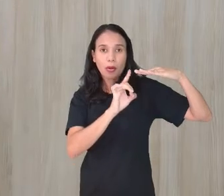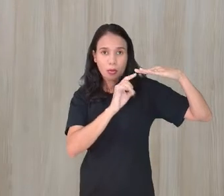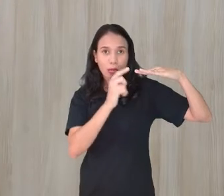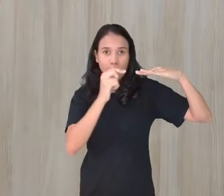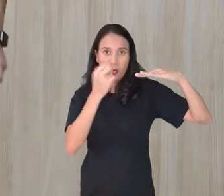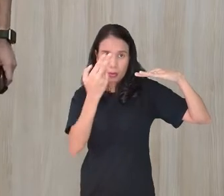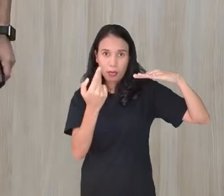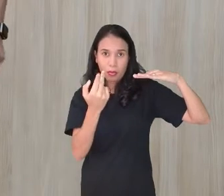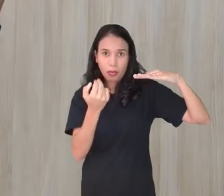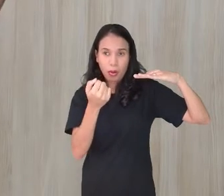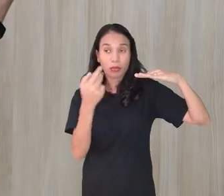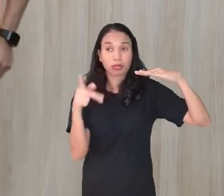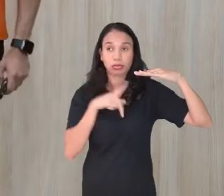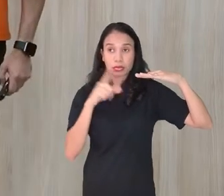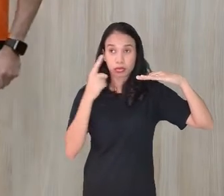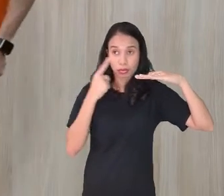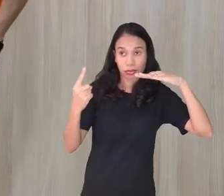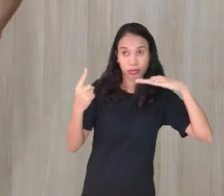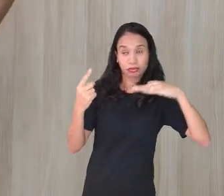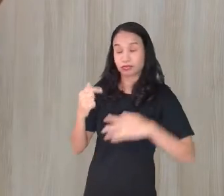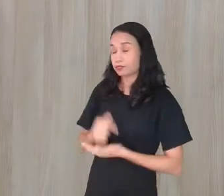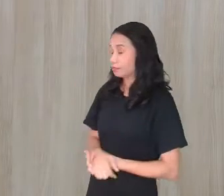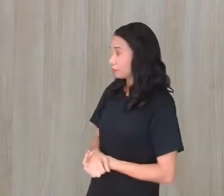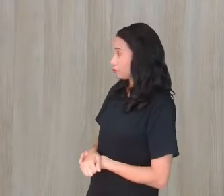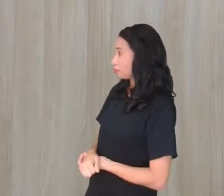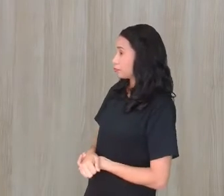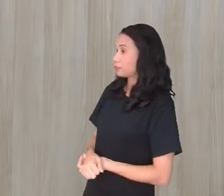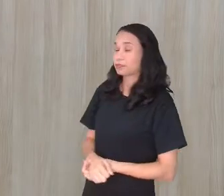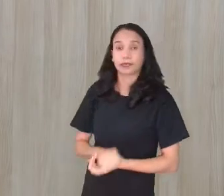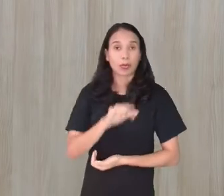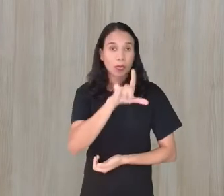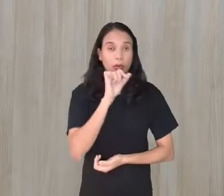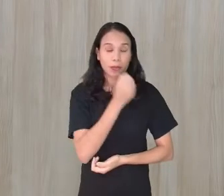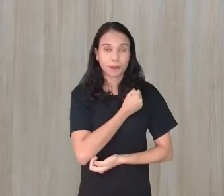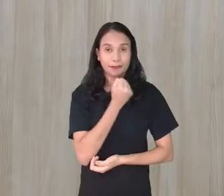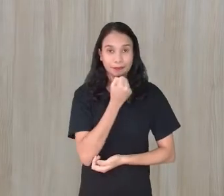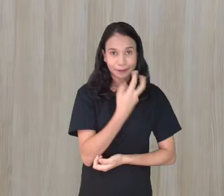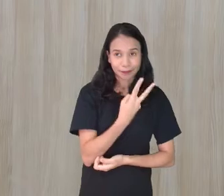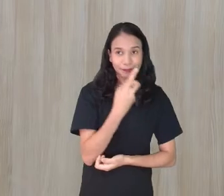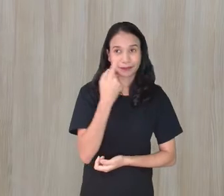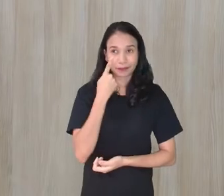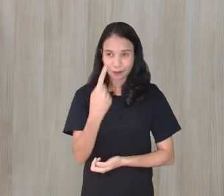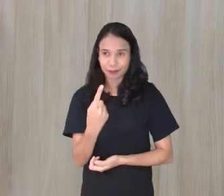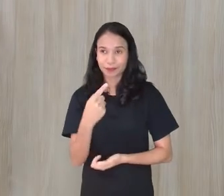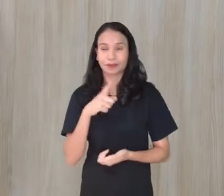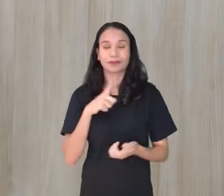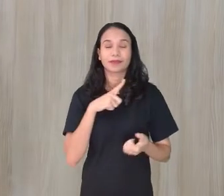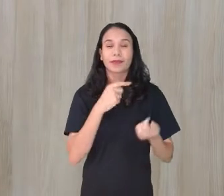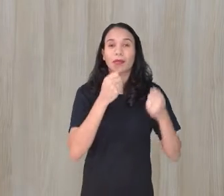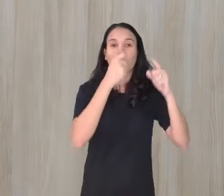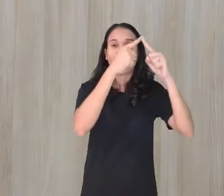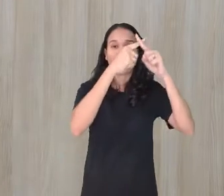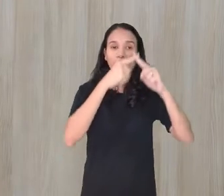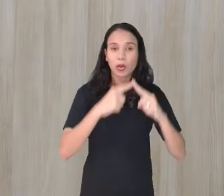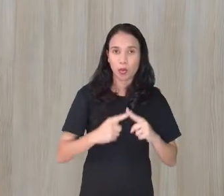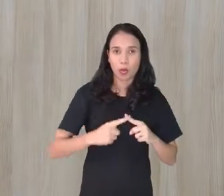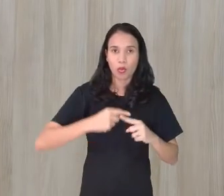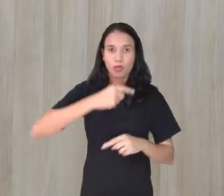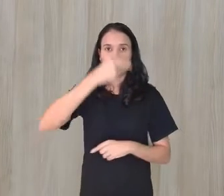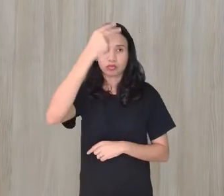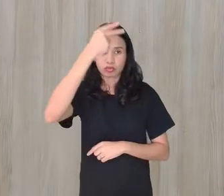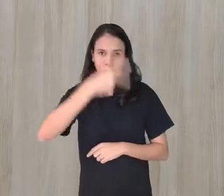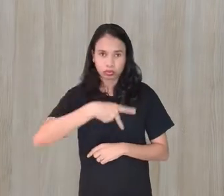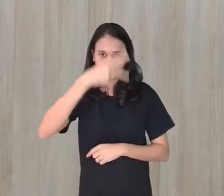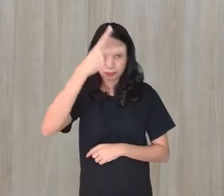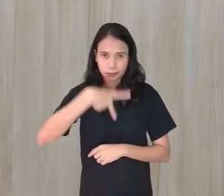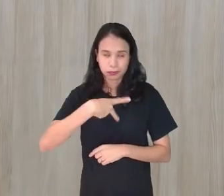valor, tá? Então, eu escolhi aqui primeiro, ó, o 2. Então, multipliquei o numerador e o denominador por 2.